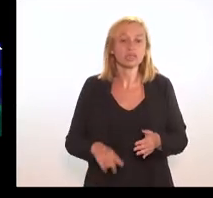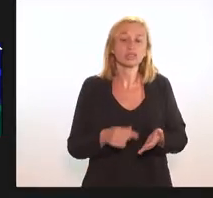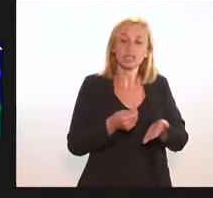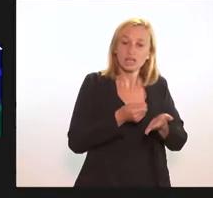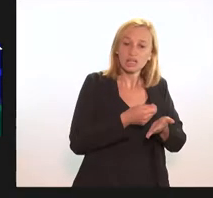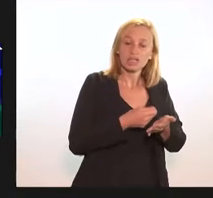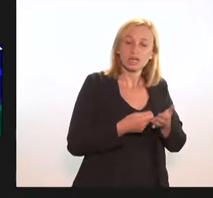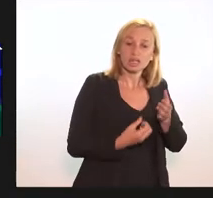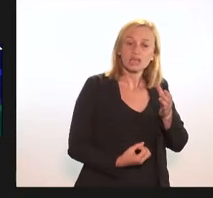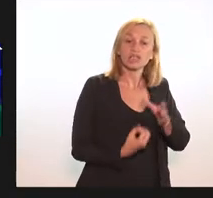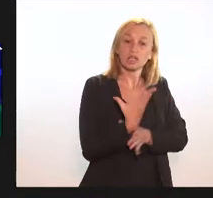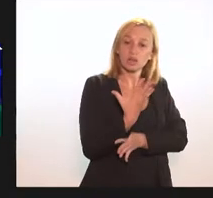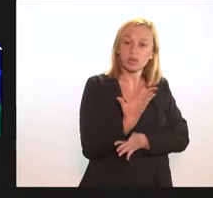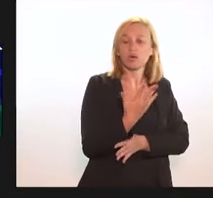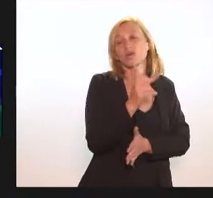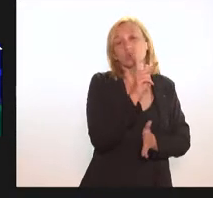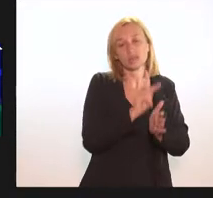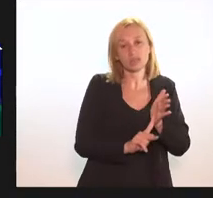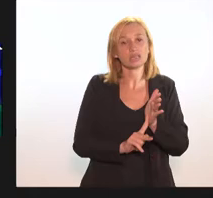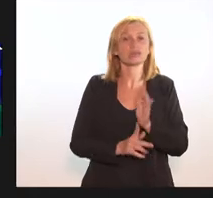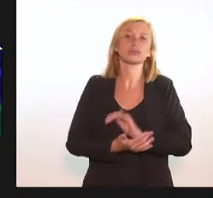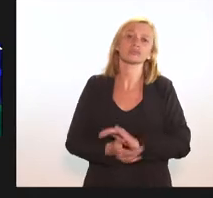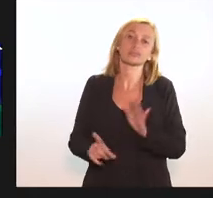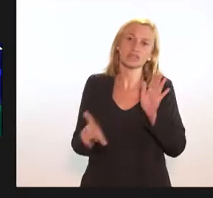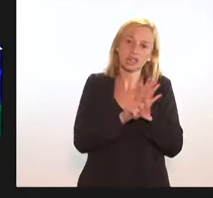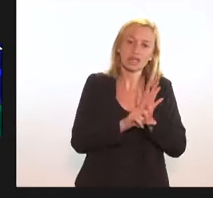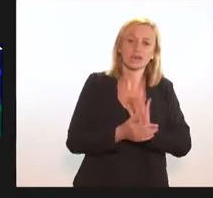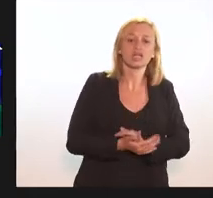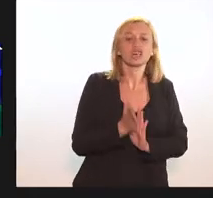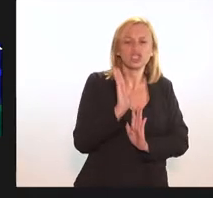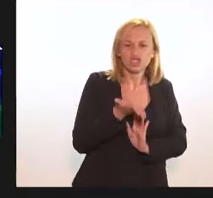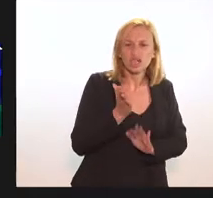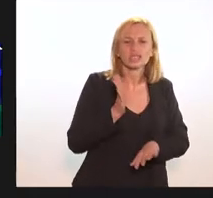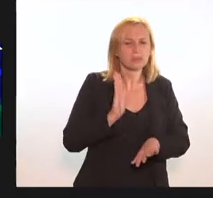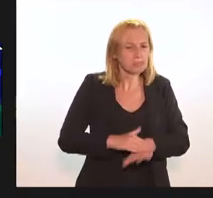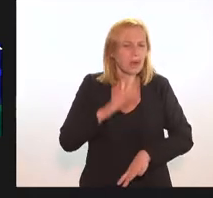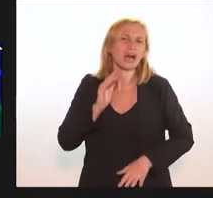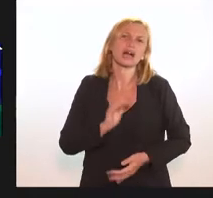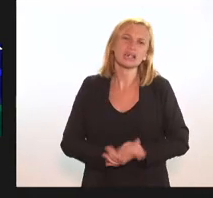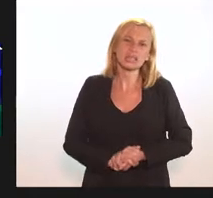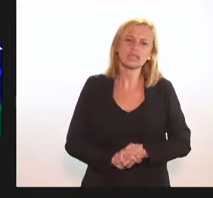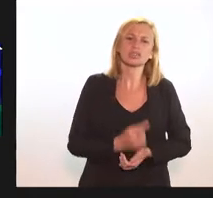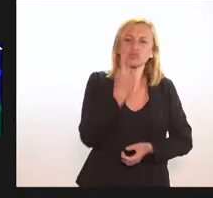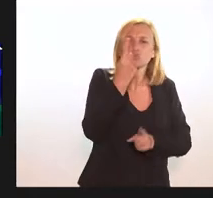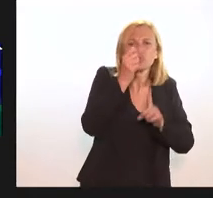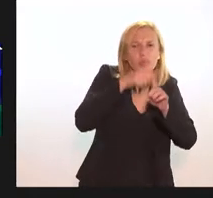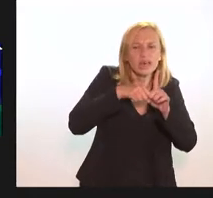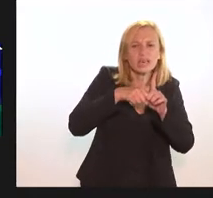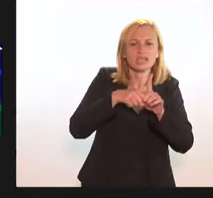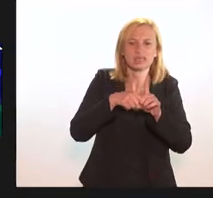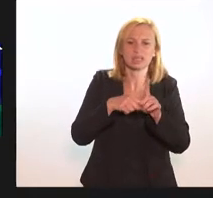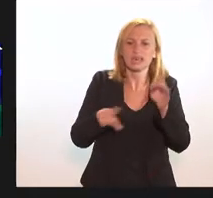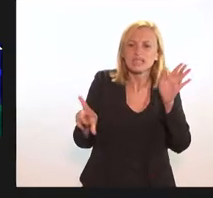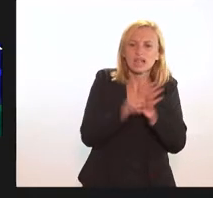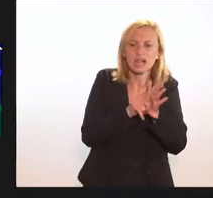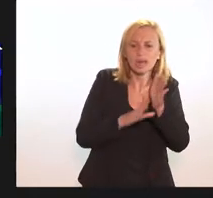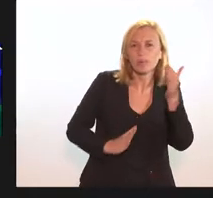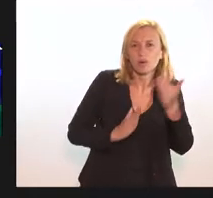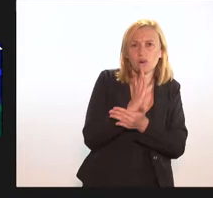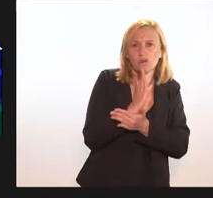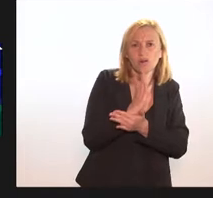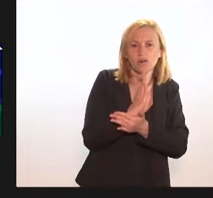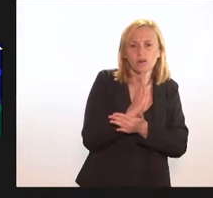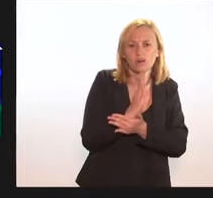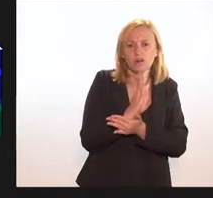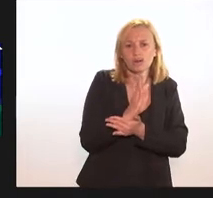e nós coautores com Vossa Excelência. Já tem mais, quase um mês que essa lei foi aprovada. O